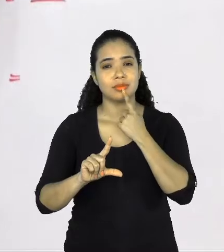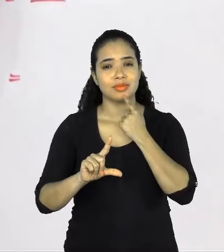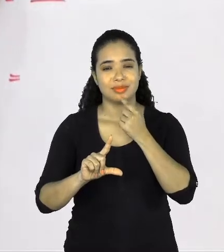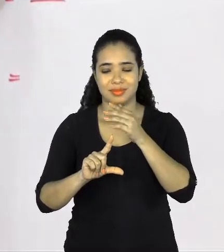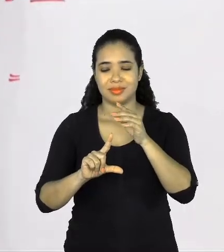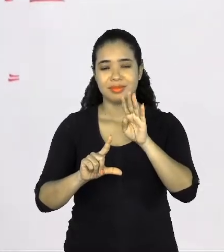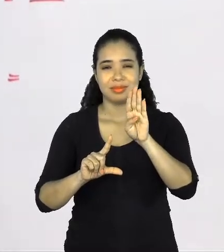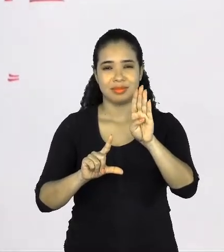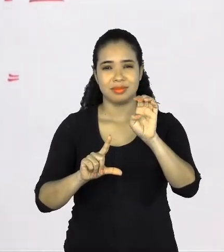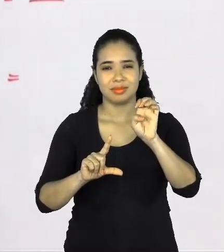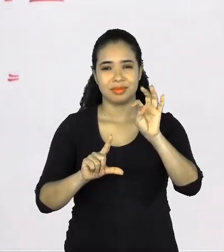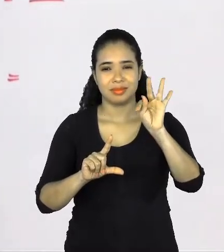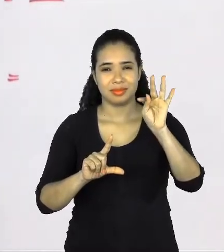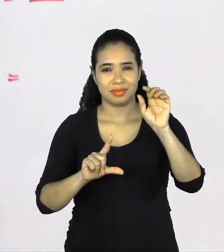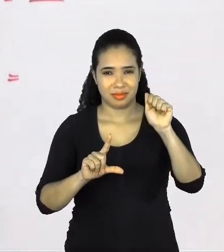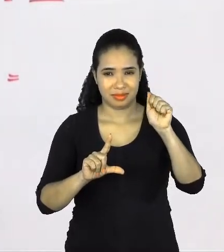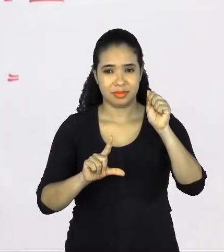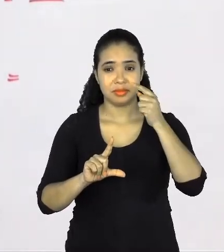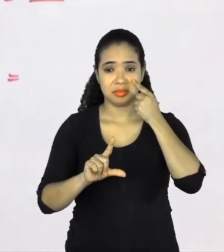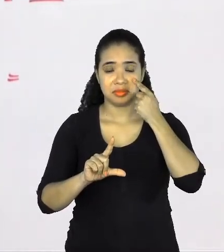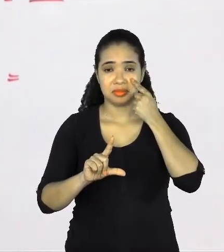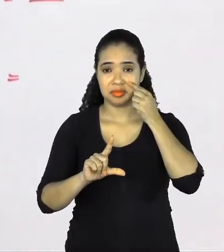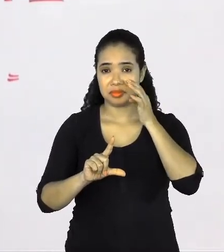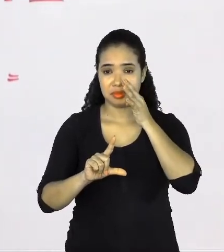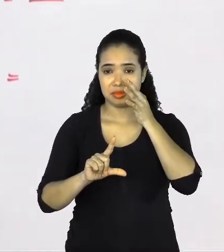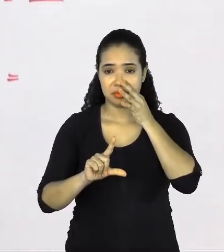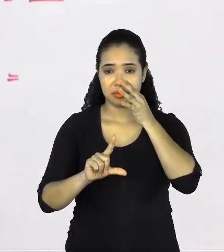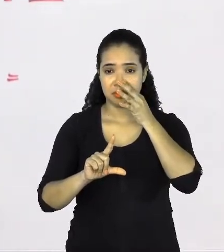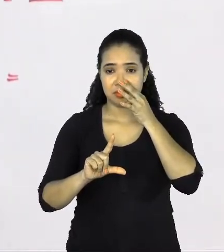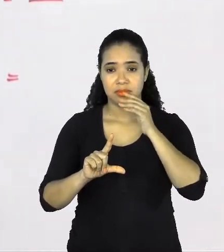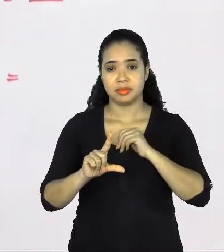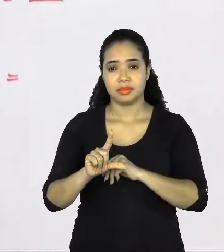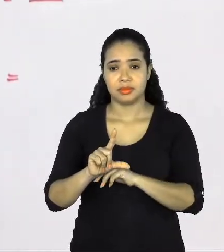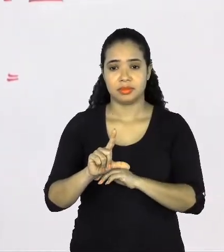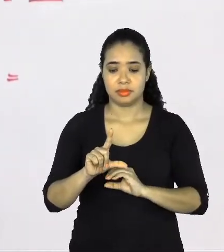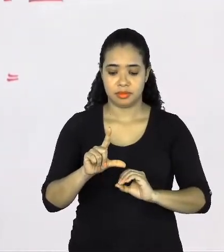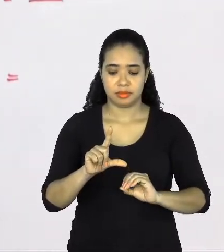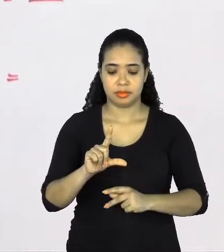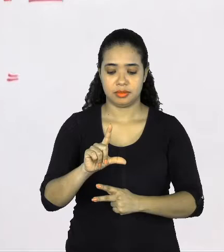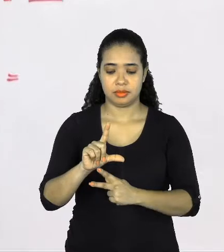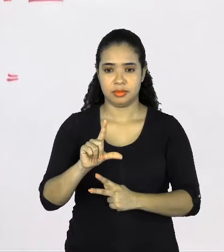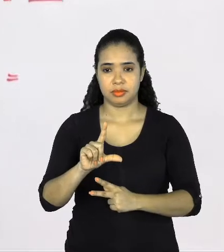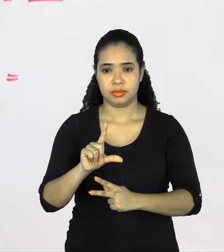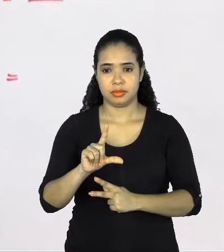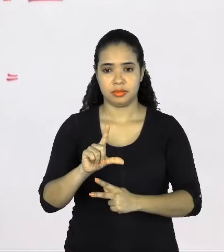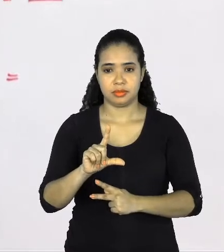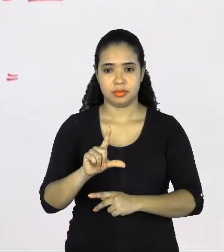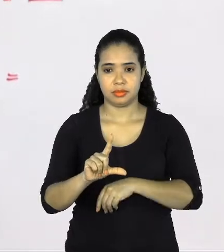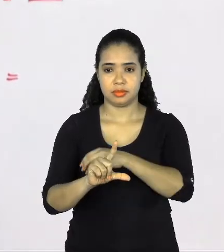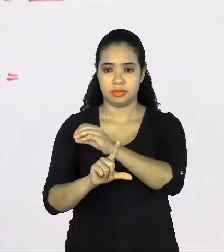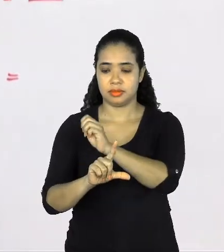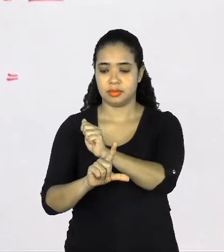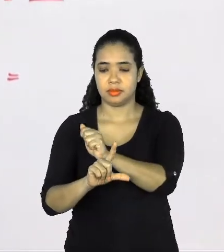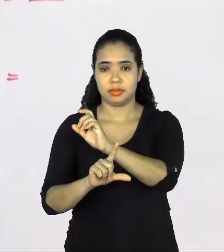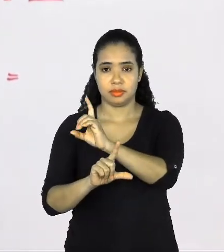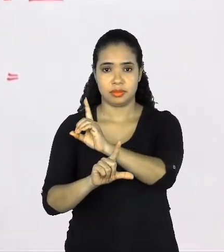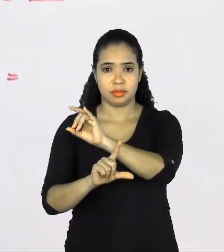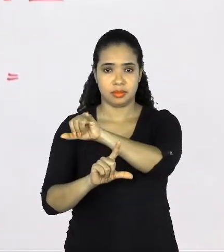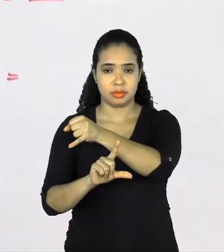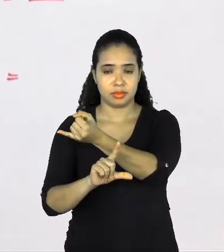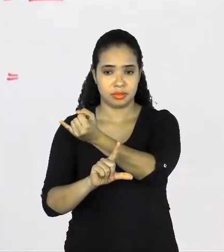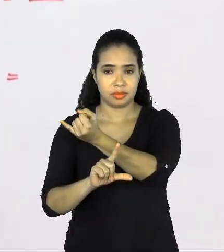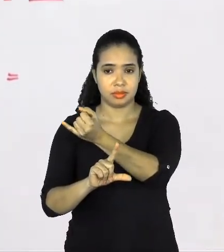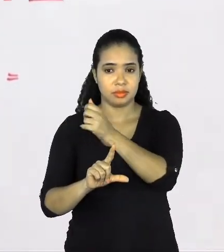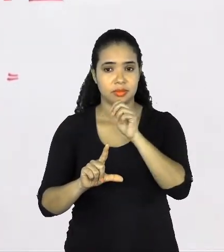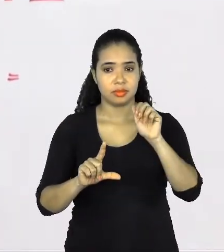Então, seno do beta, se você for observar, esse passa a ser o cateto oposto, esse passa a ser o cateto adjacente e